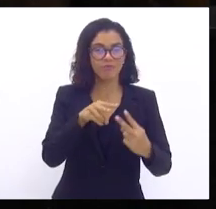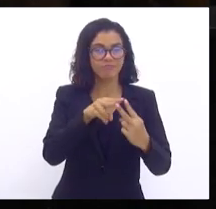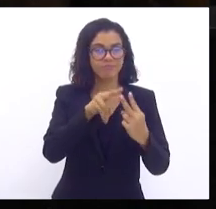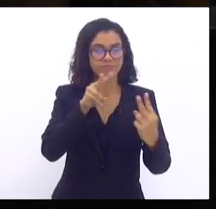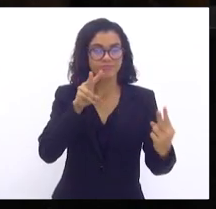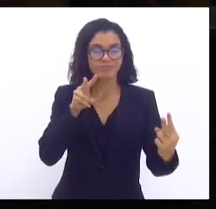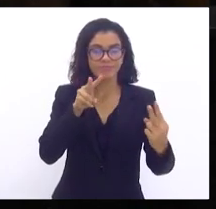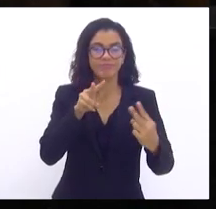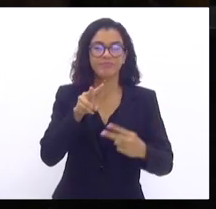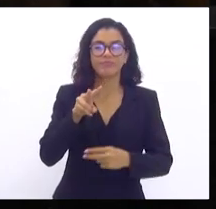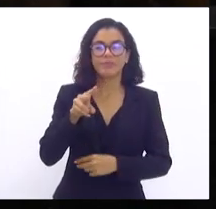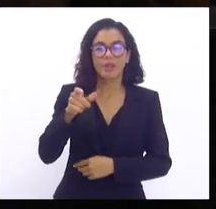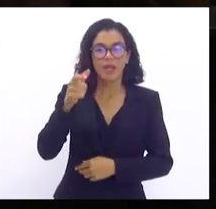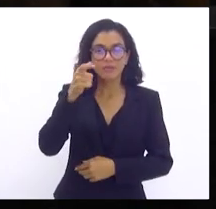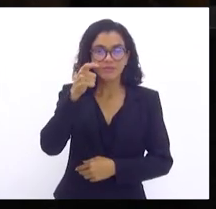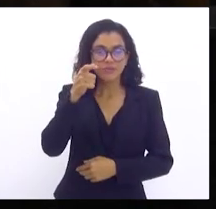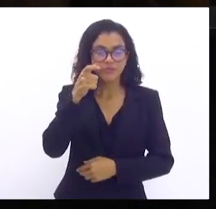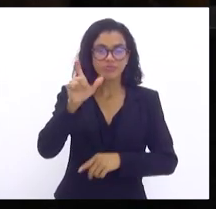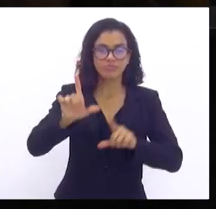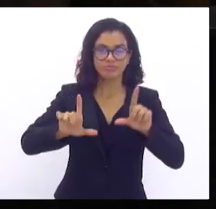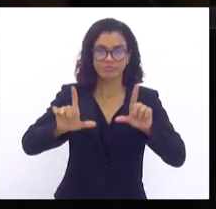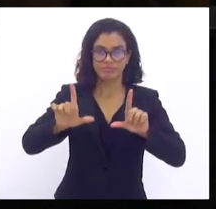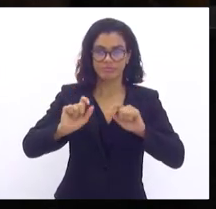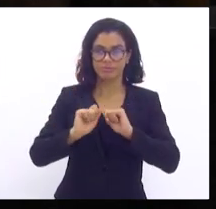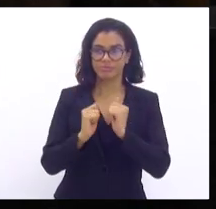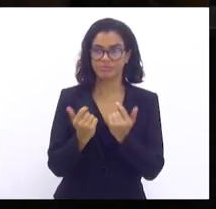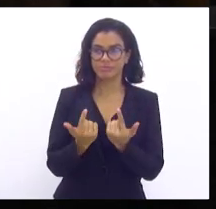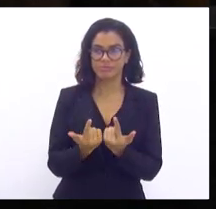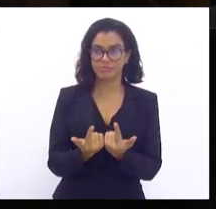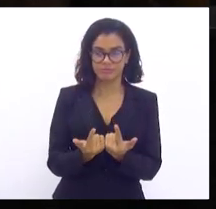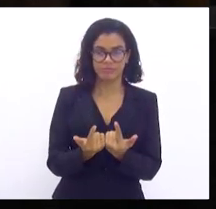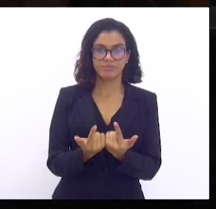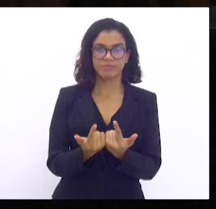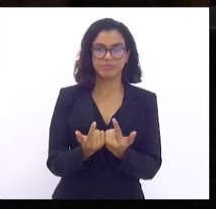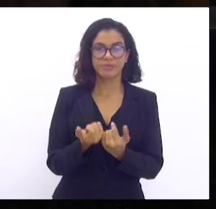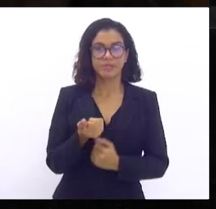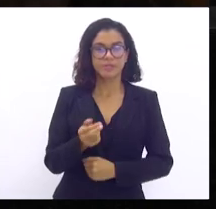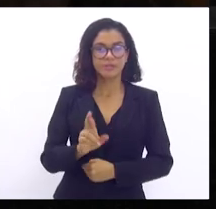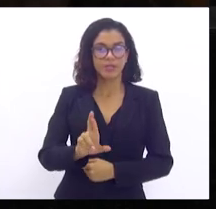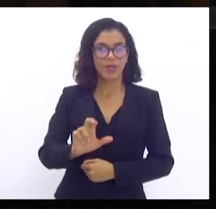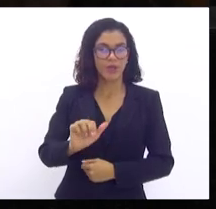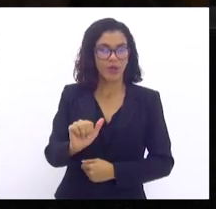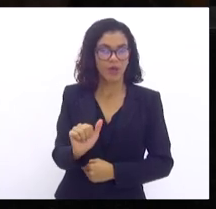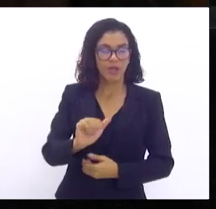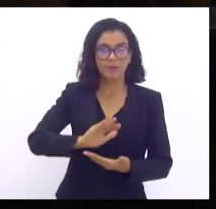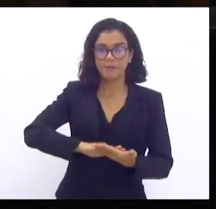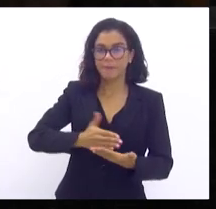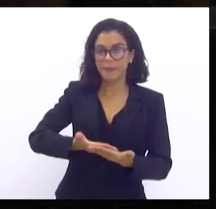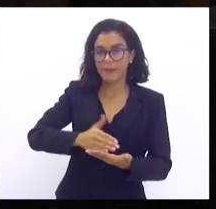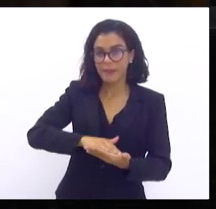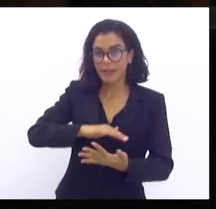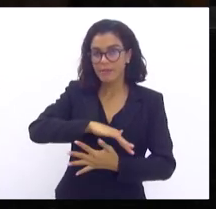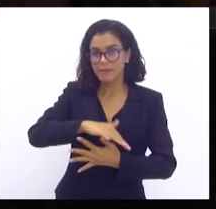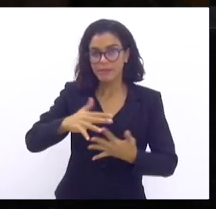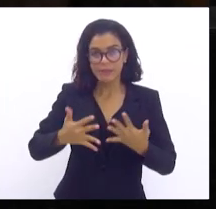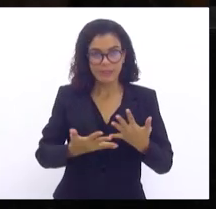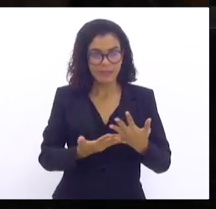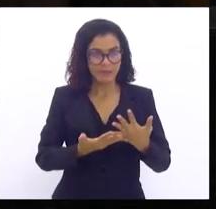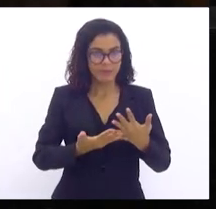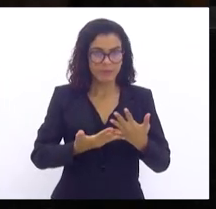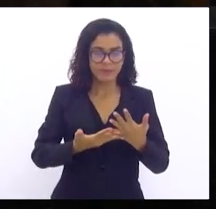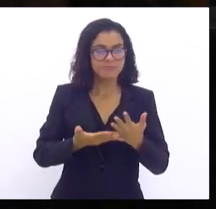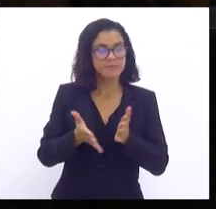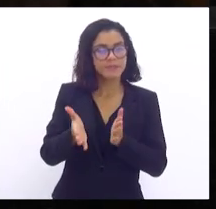senhoras e senhores telespectadores da TV Alerj, senhora intérprete da língua de